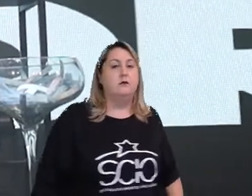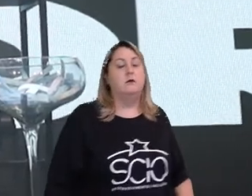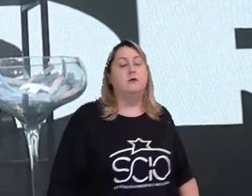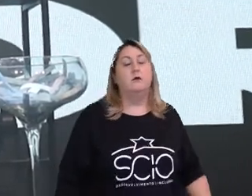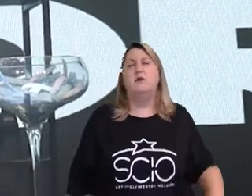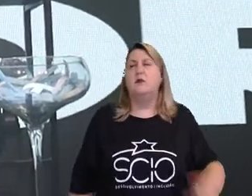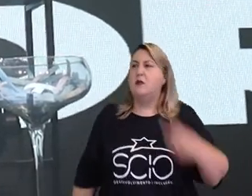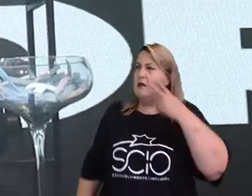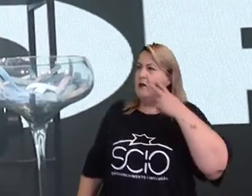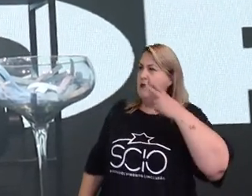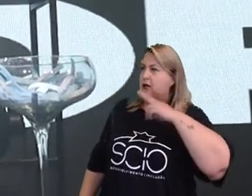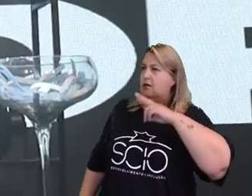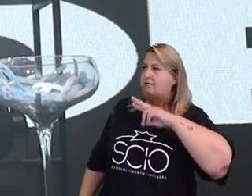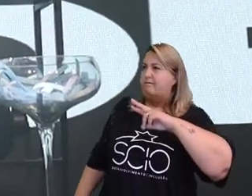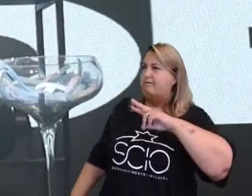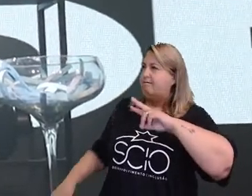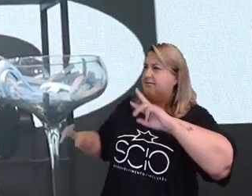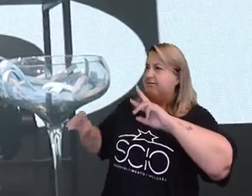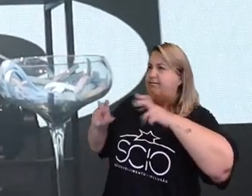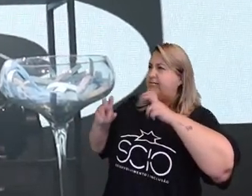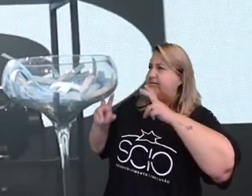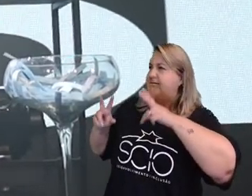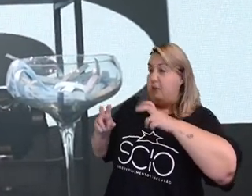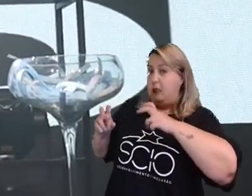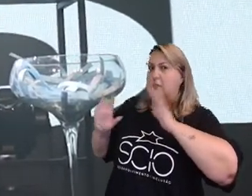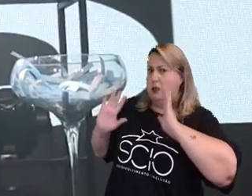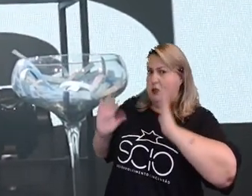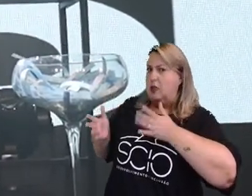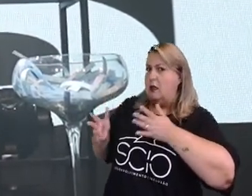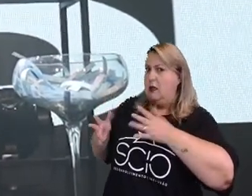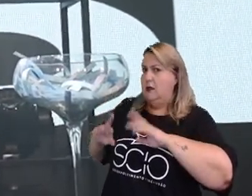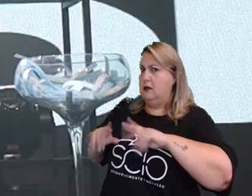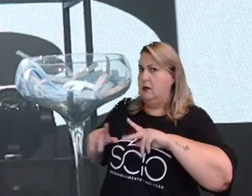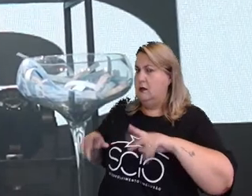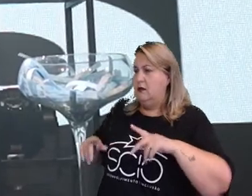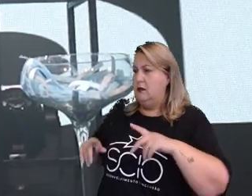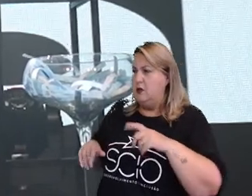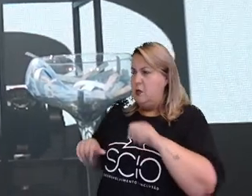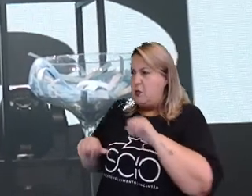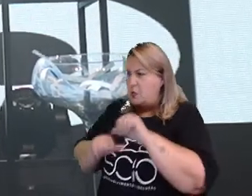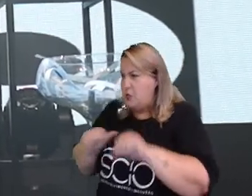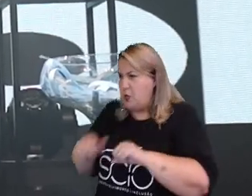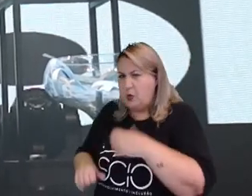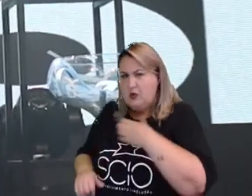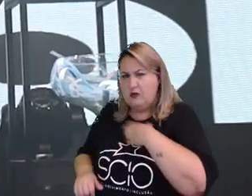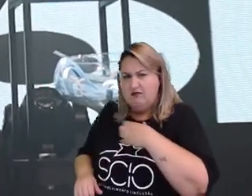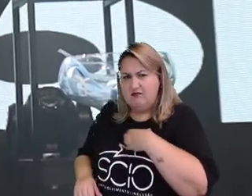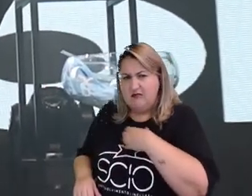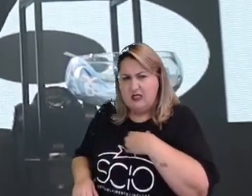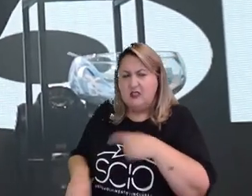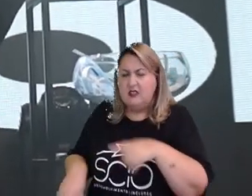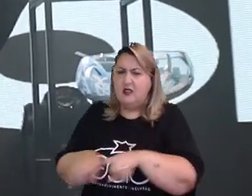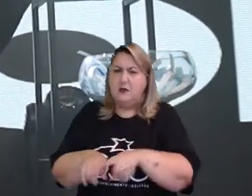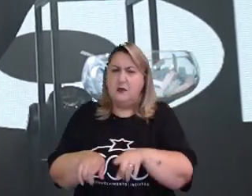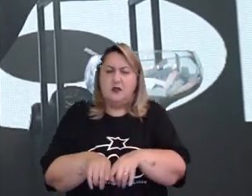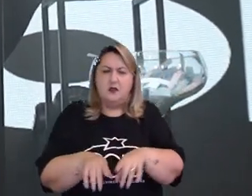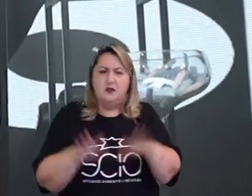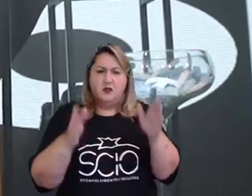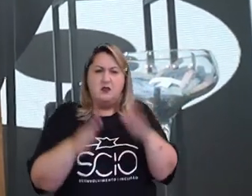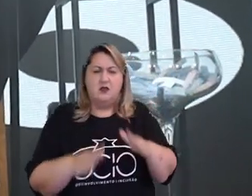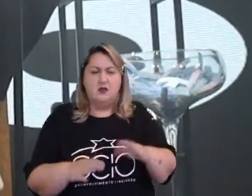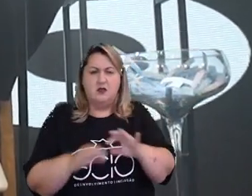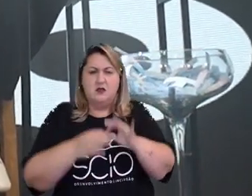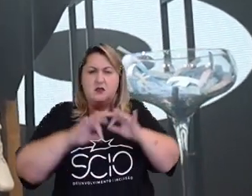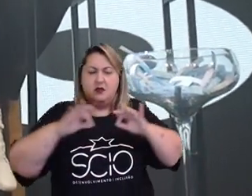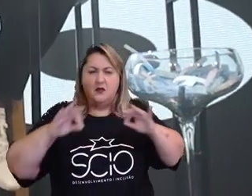Olhando de longe, dá pra perceber que cê tá diferente. Mudou sua postura e até fisicamente. De longe